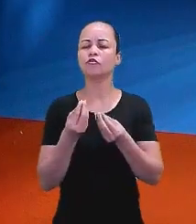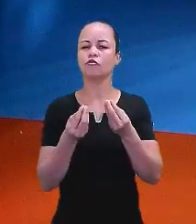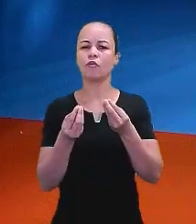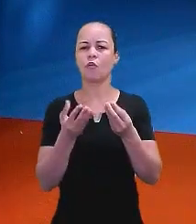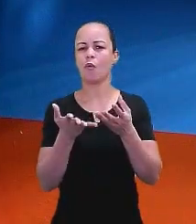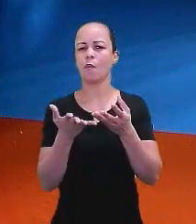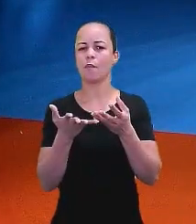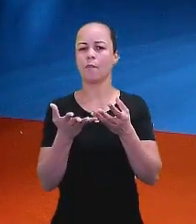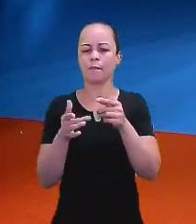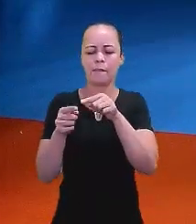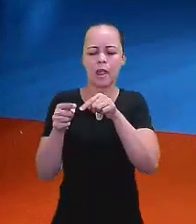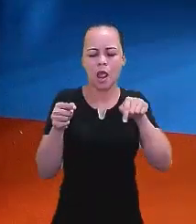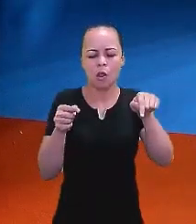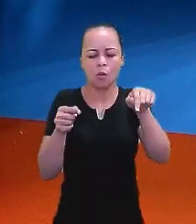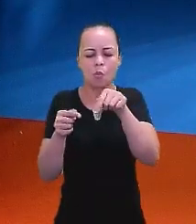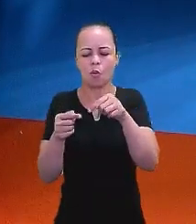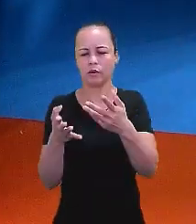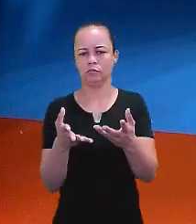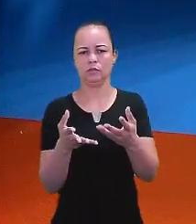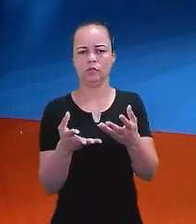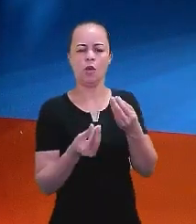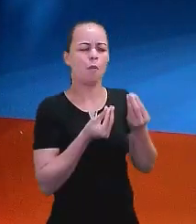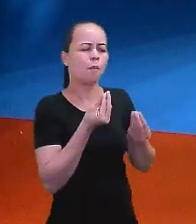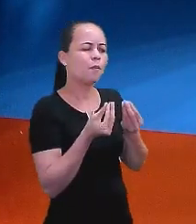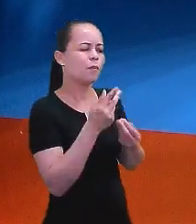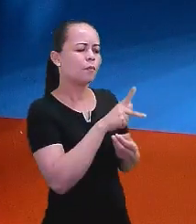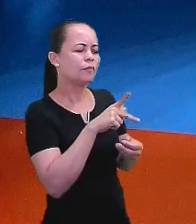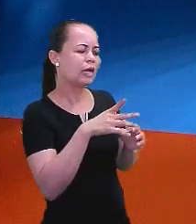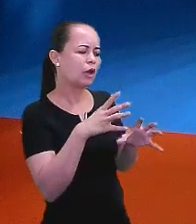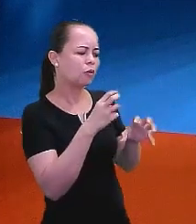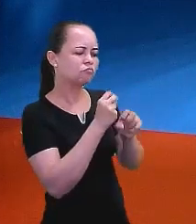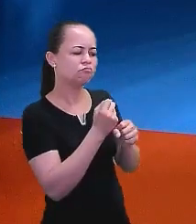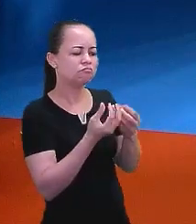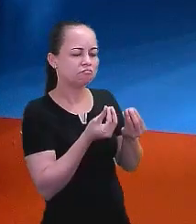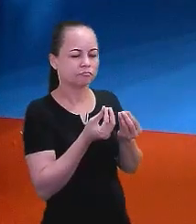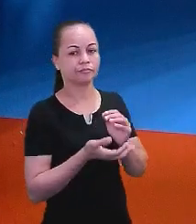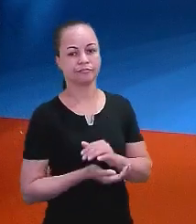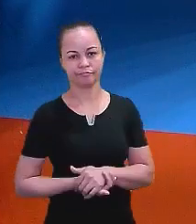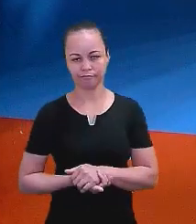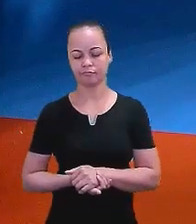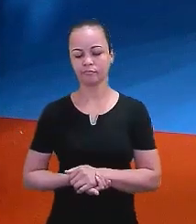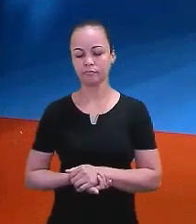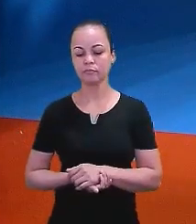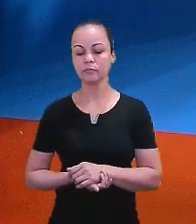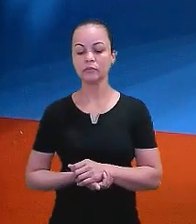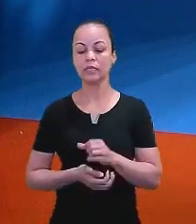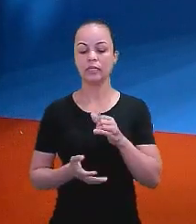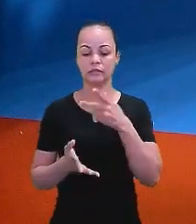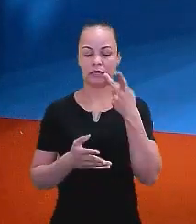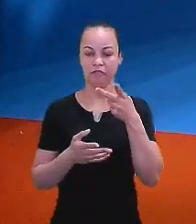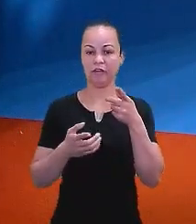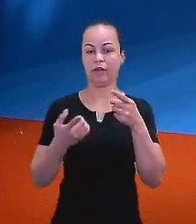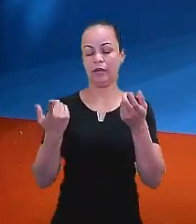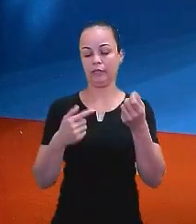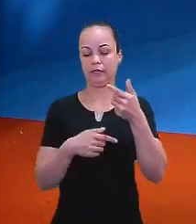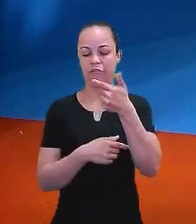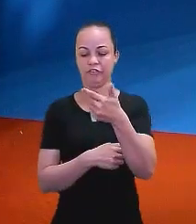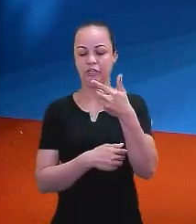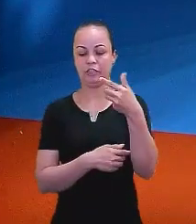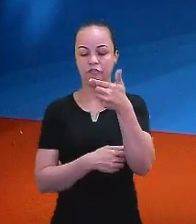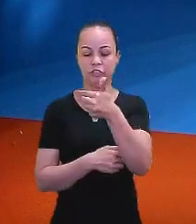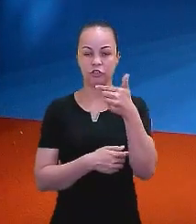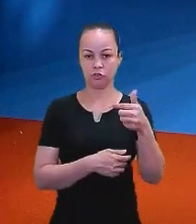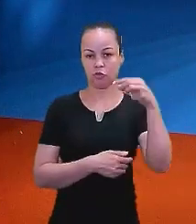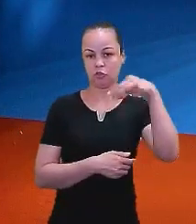calculo isso, professora? Se aqui ele diz que a quadra de futebol tem a largura de 22 metros, e 42 metros